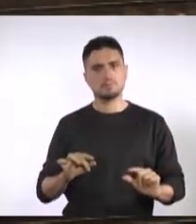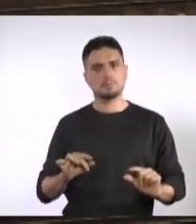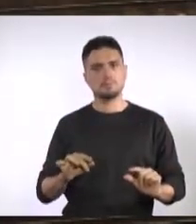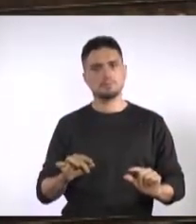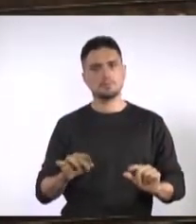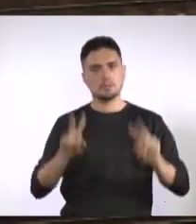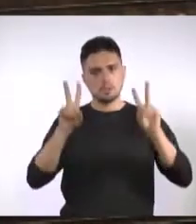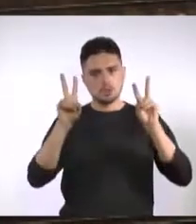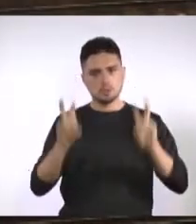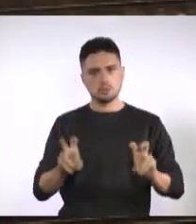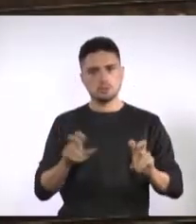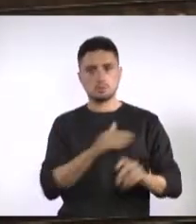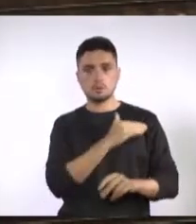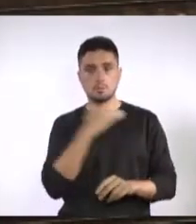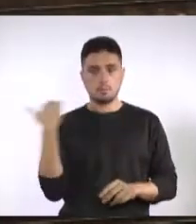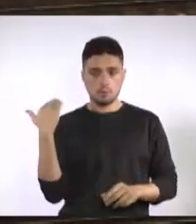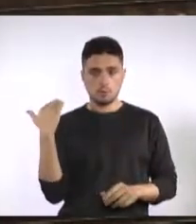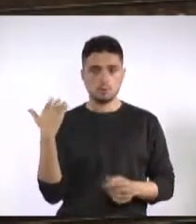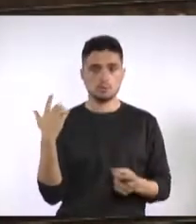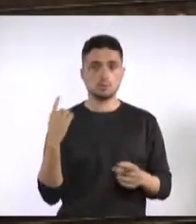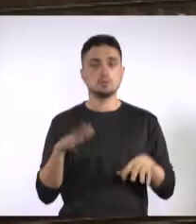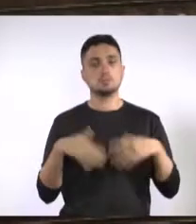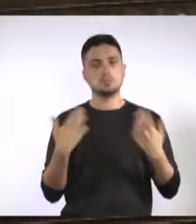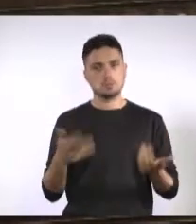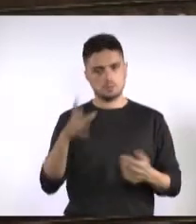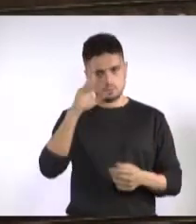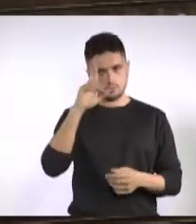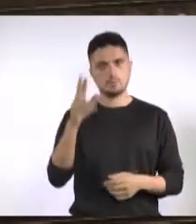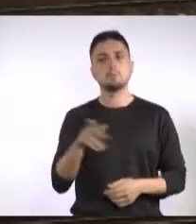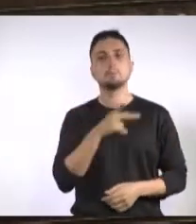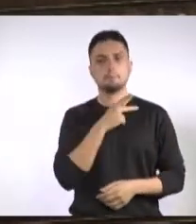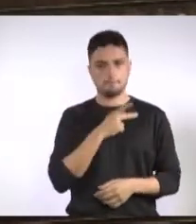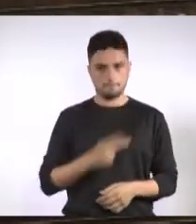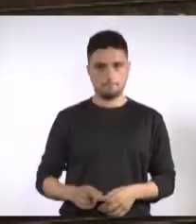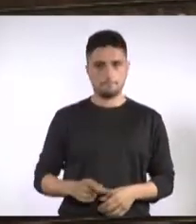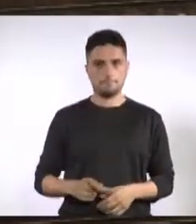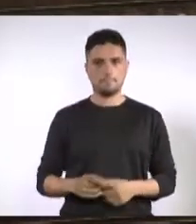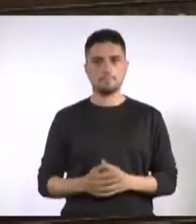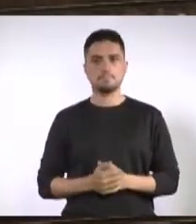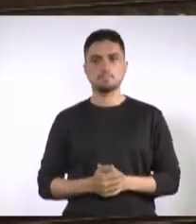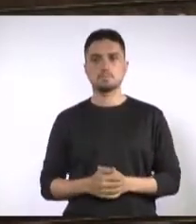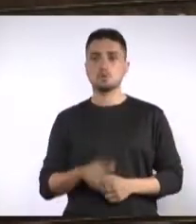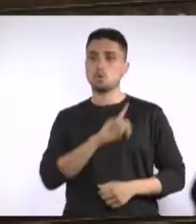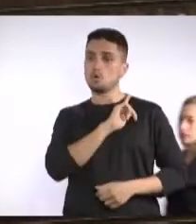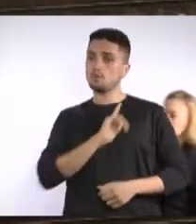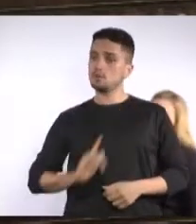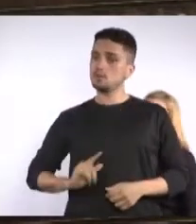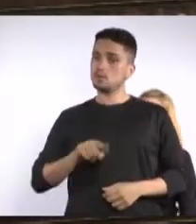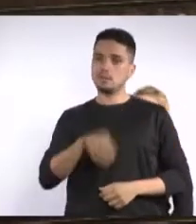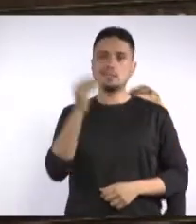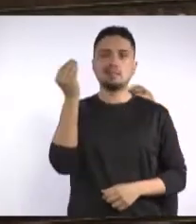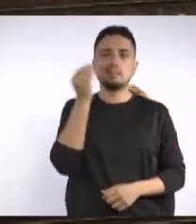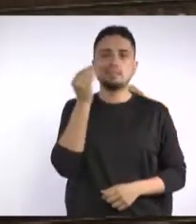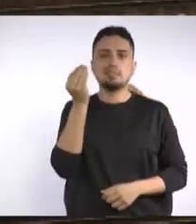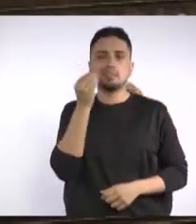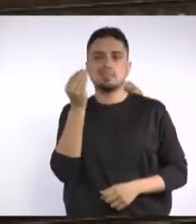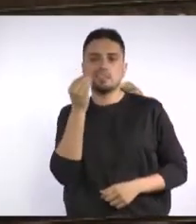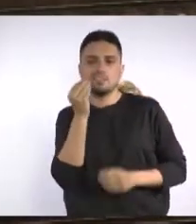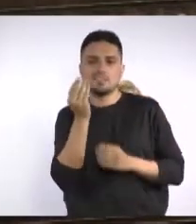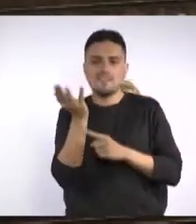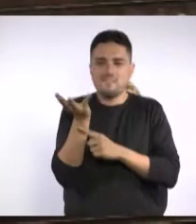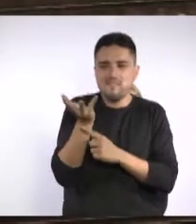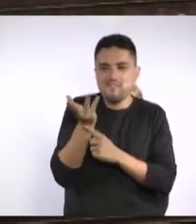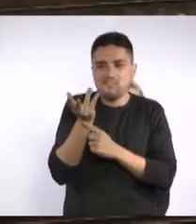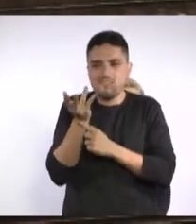homicídio doloso. Portanto, senhor presidente, o governador tenta falsear desonestamente o